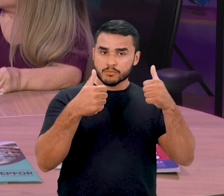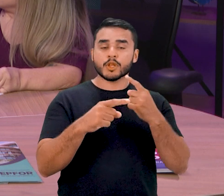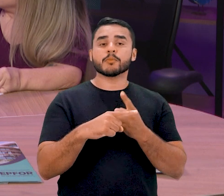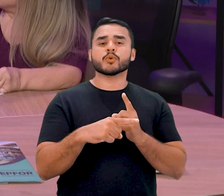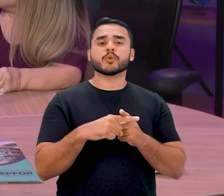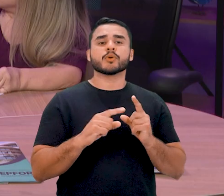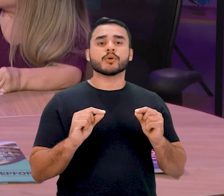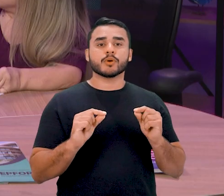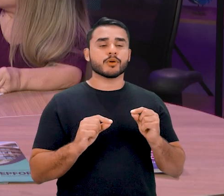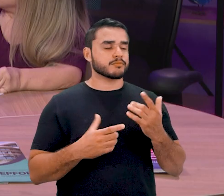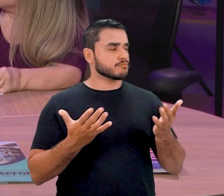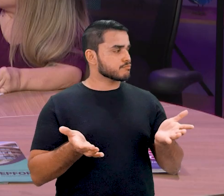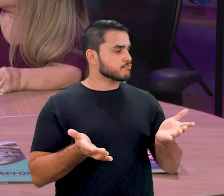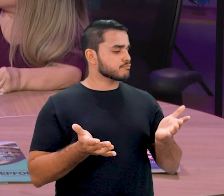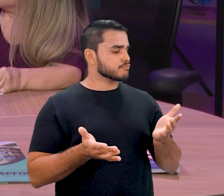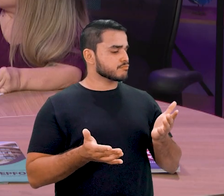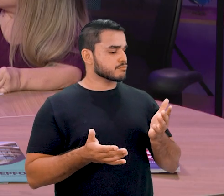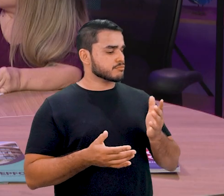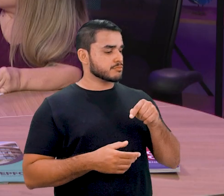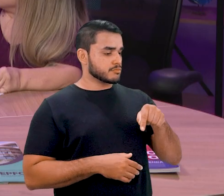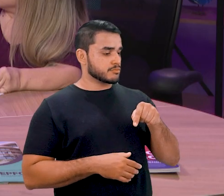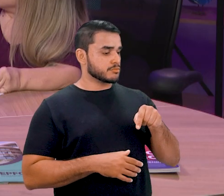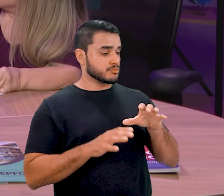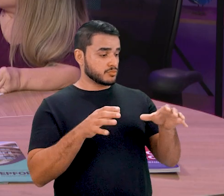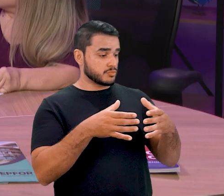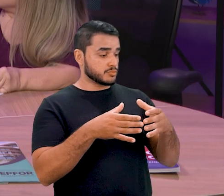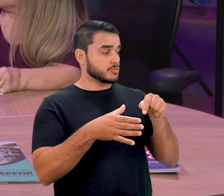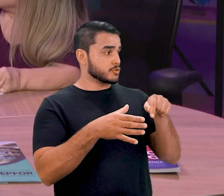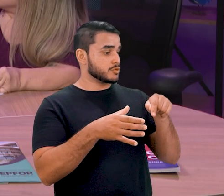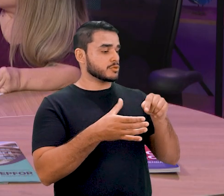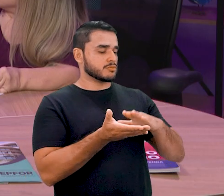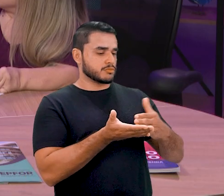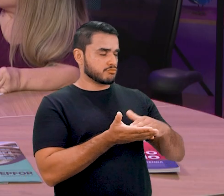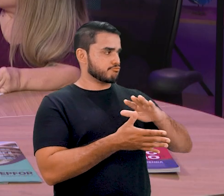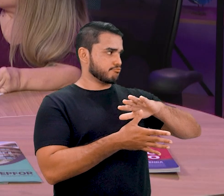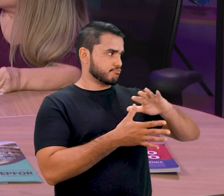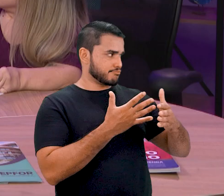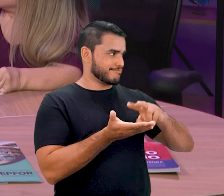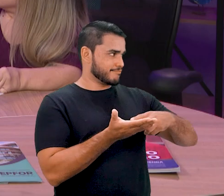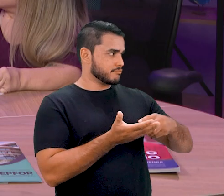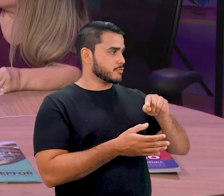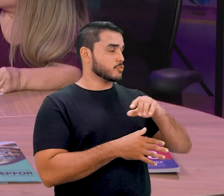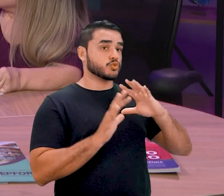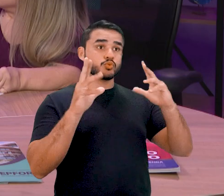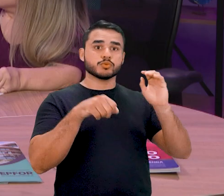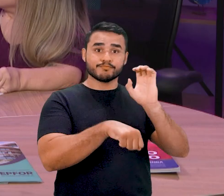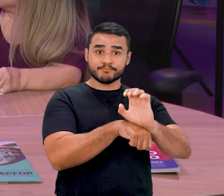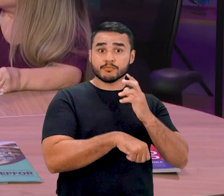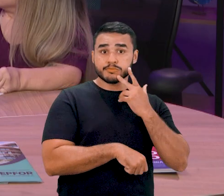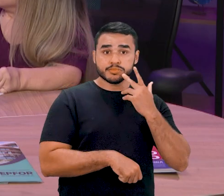chegada do setor de tradução, interpretação em Libras que a gente tem, que dá conta do estado